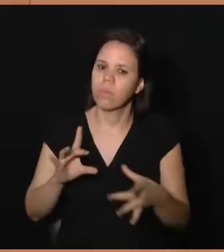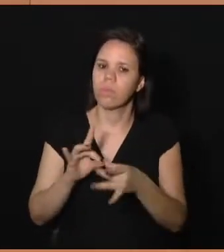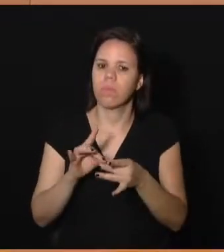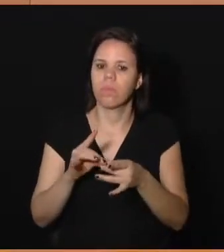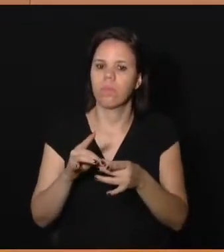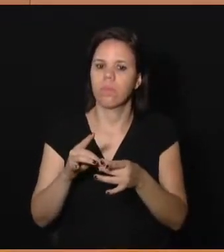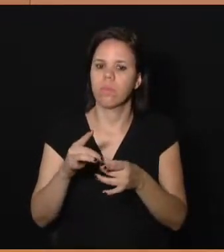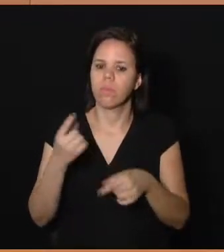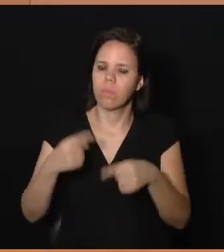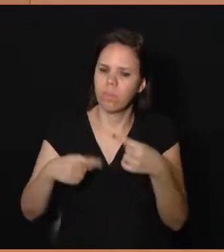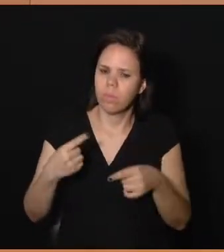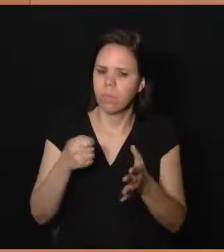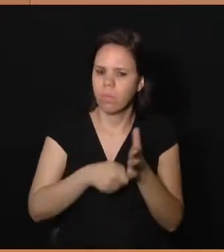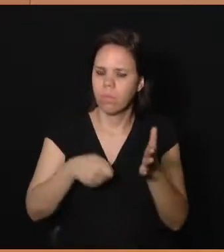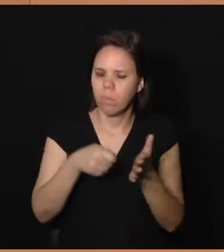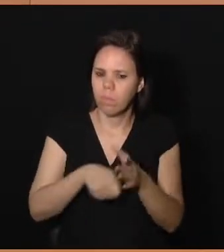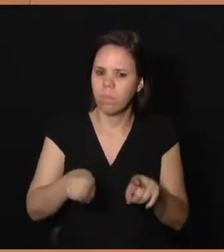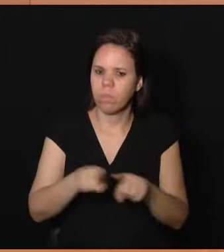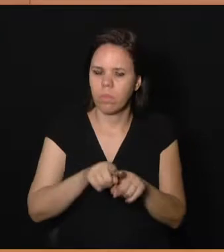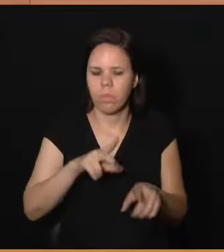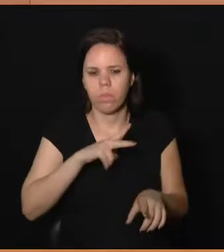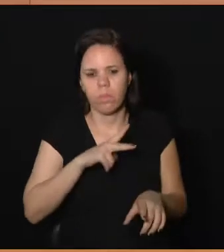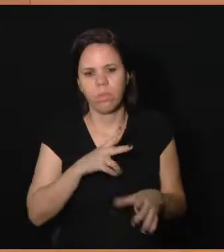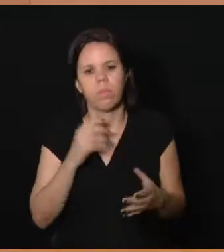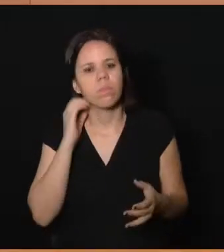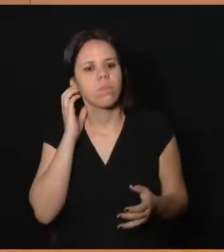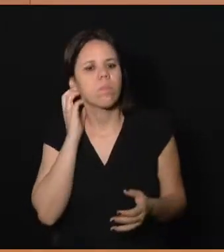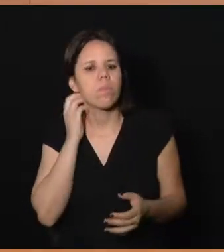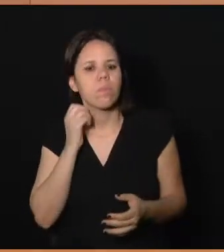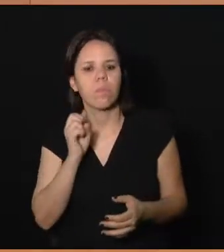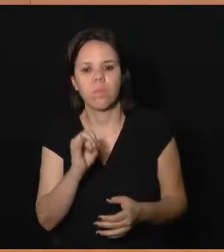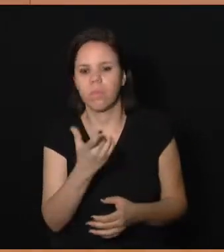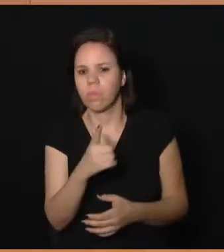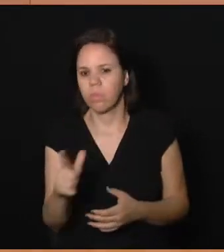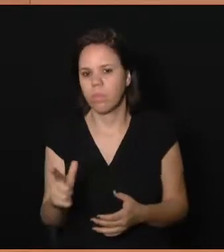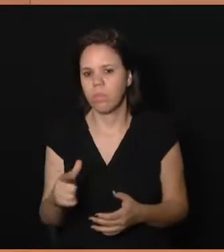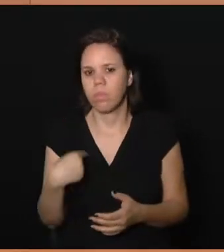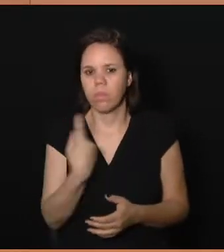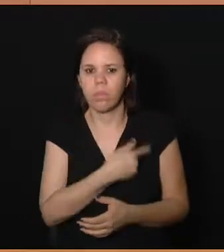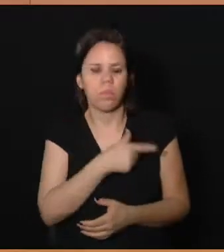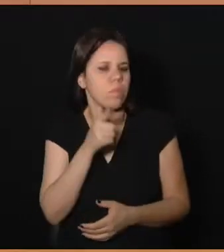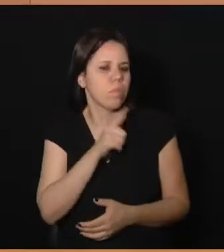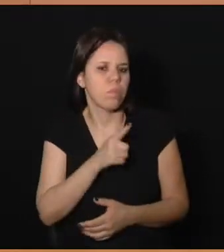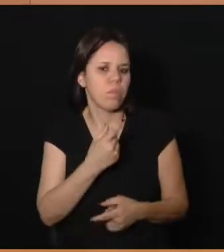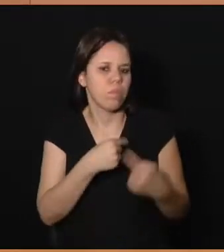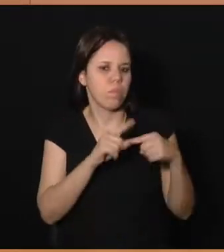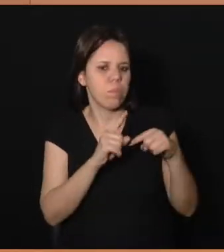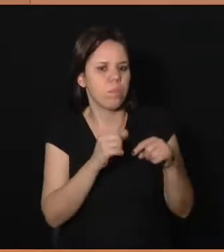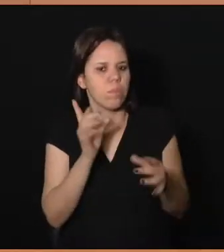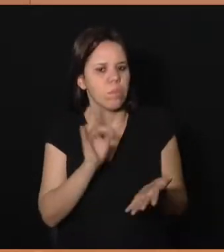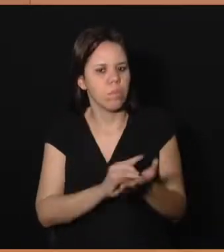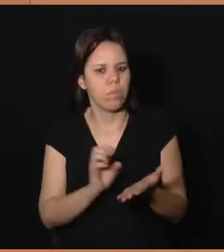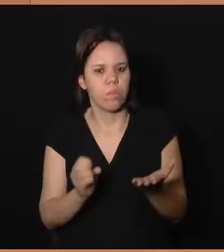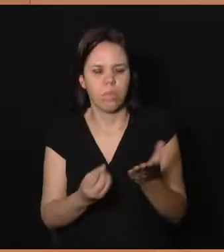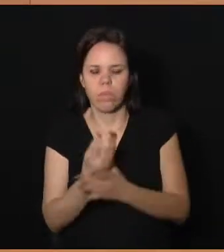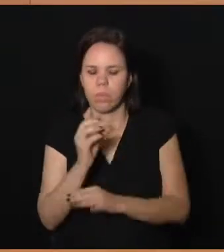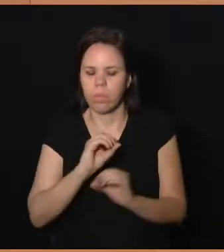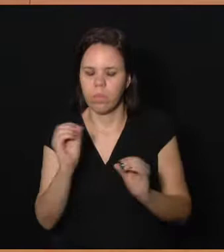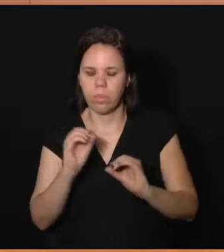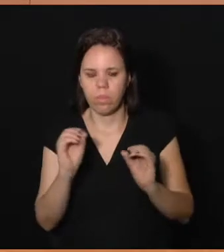política com a questão privada, porque sem isso nós não temos ali realmente a